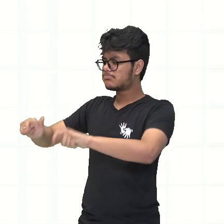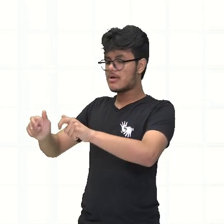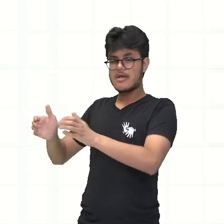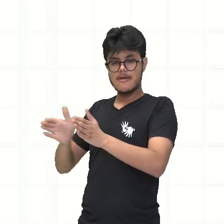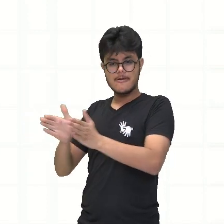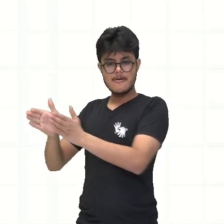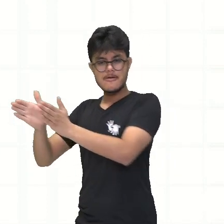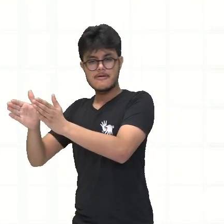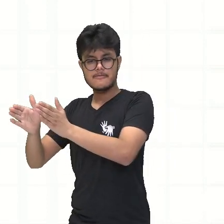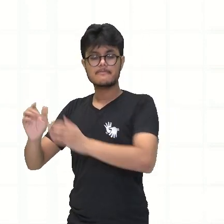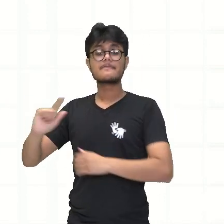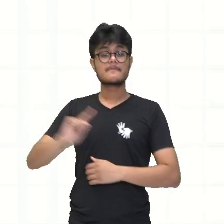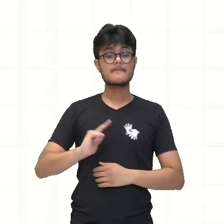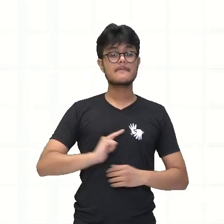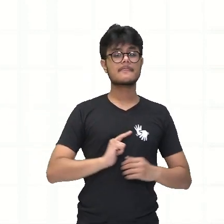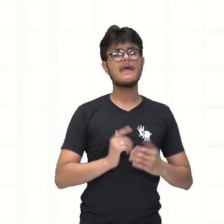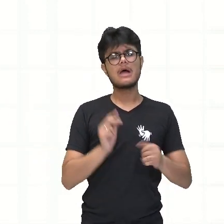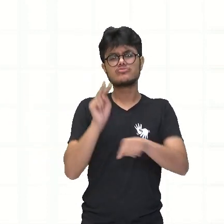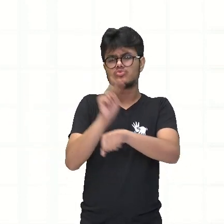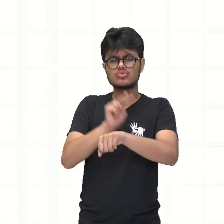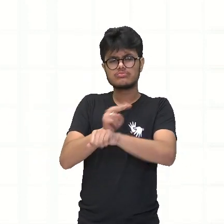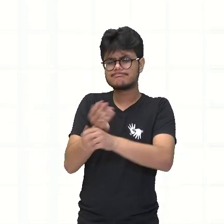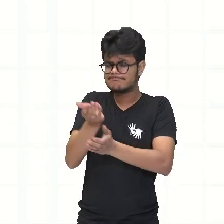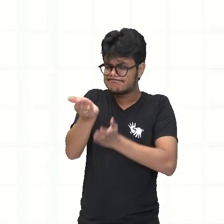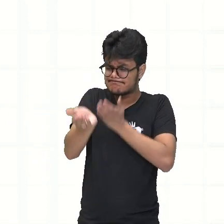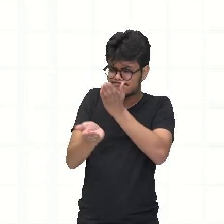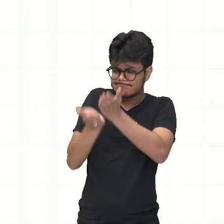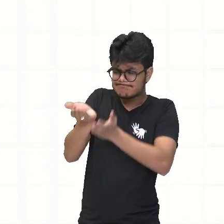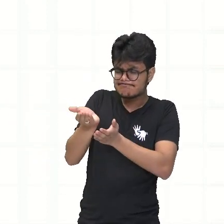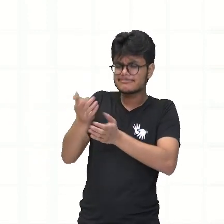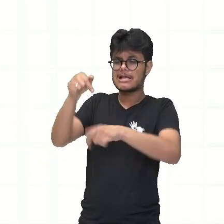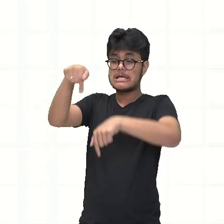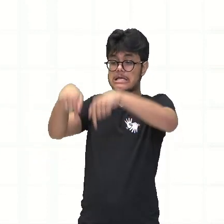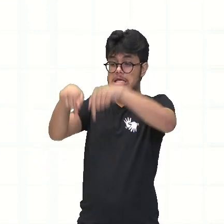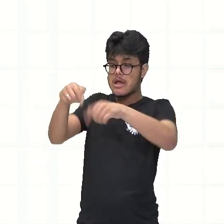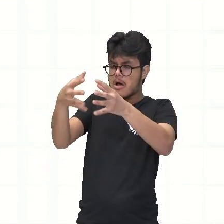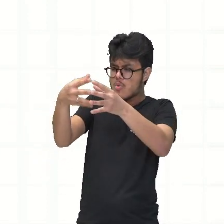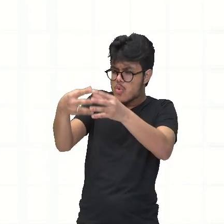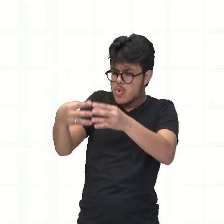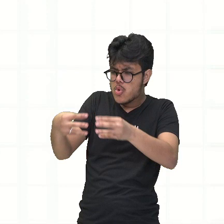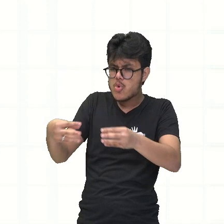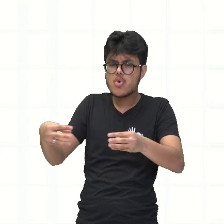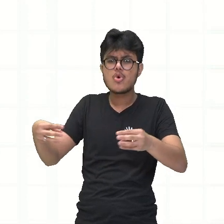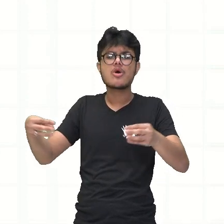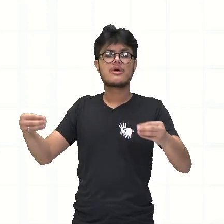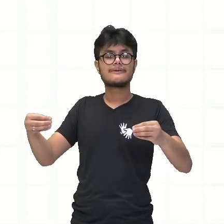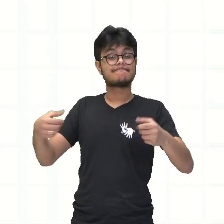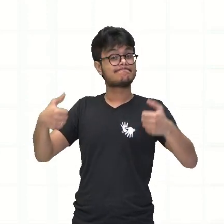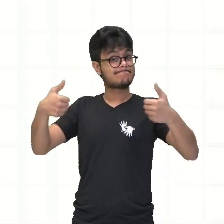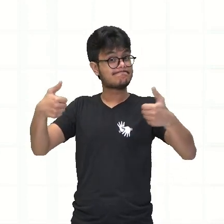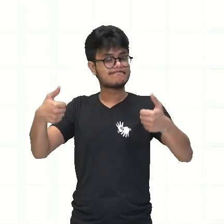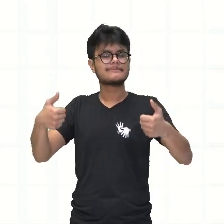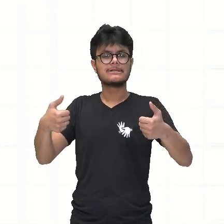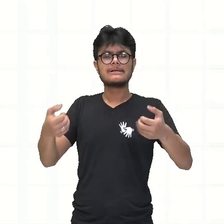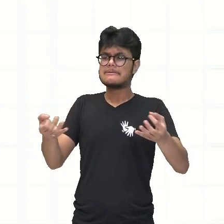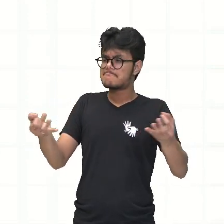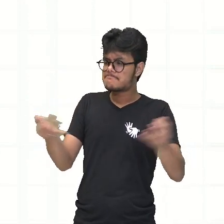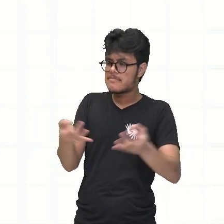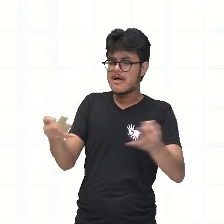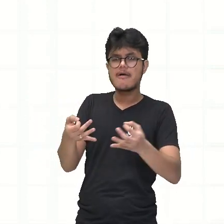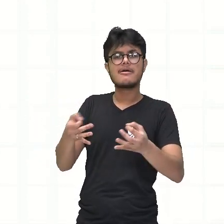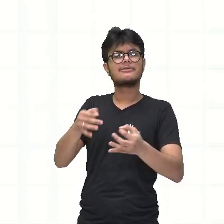etapas de gradeamentos e de filtração, para então eles serem